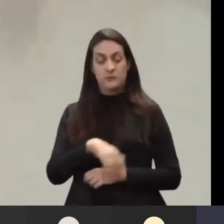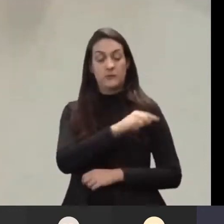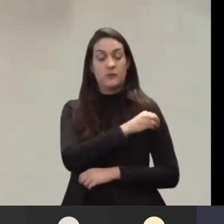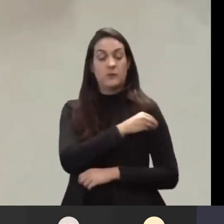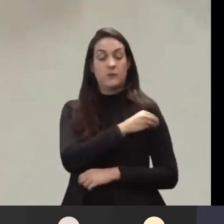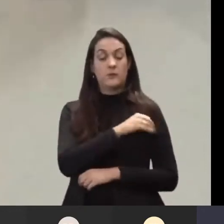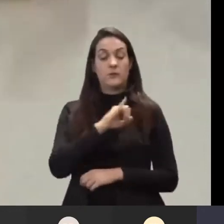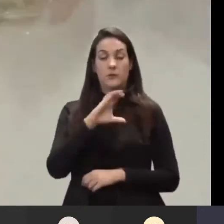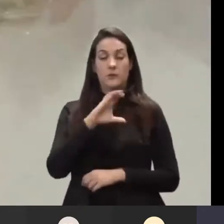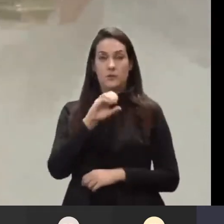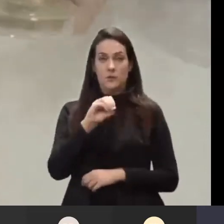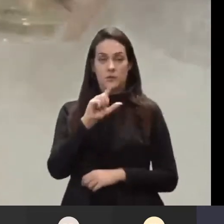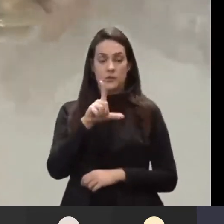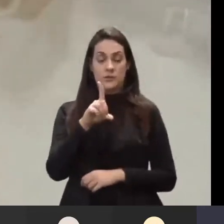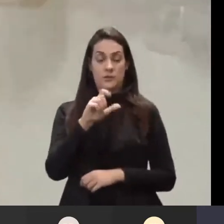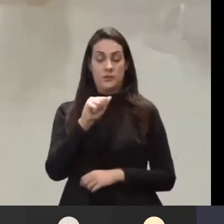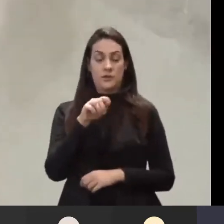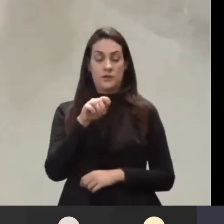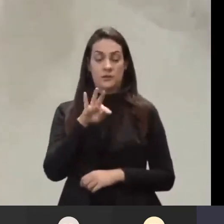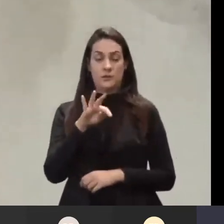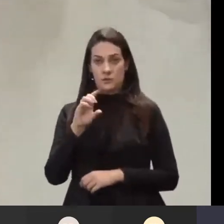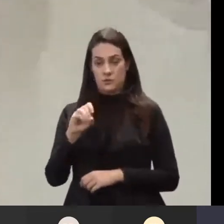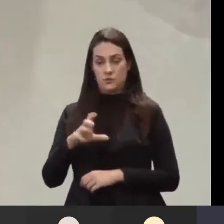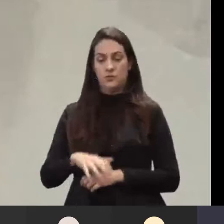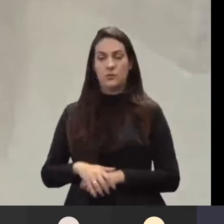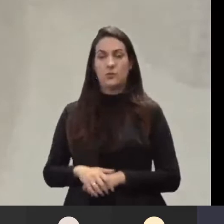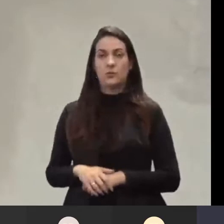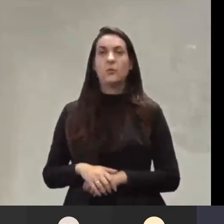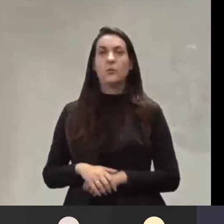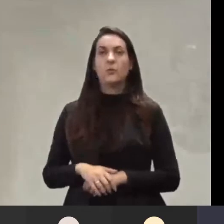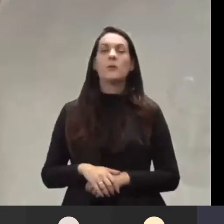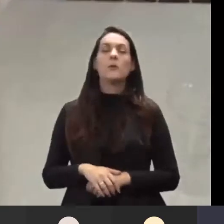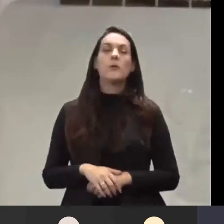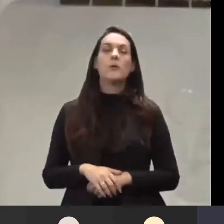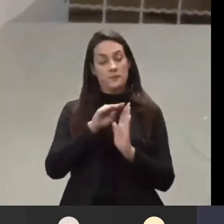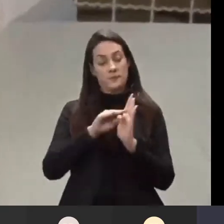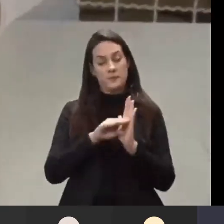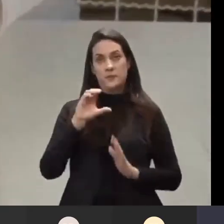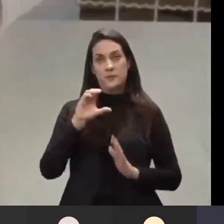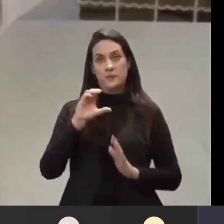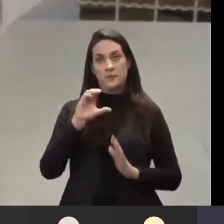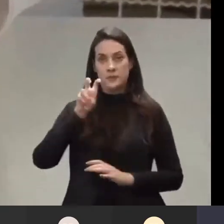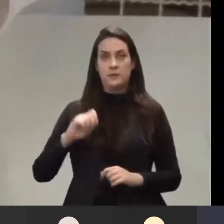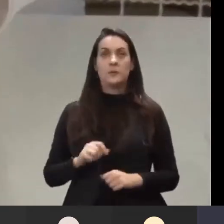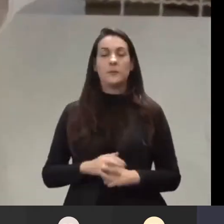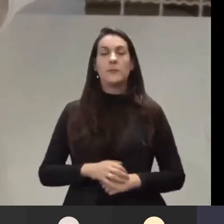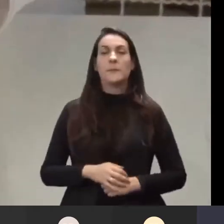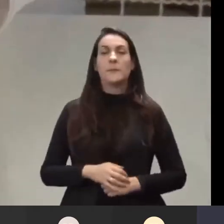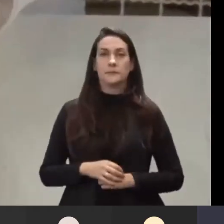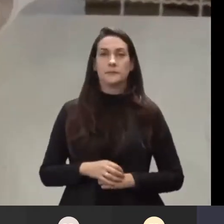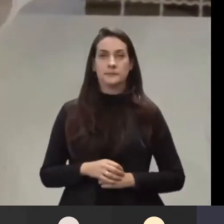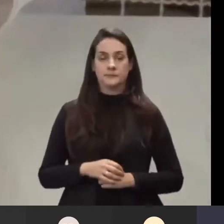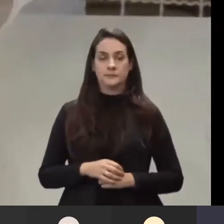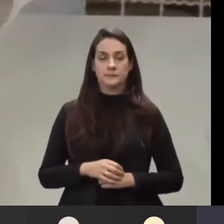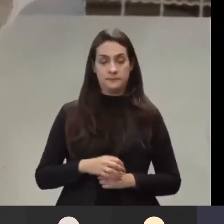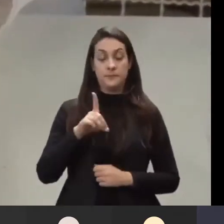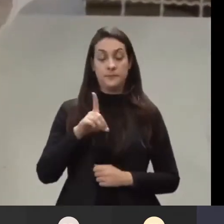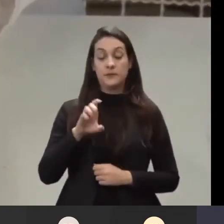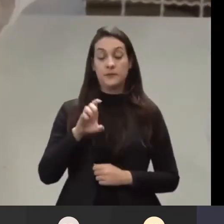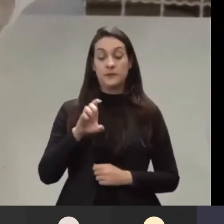iodado, hipoclorito a 0,5% e o detergente. E